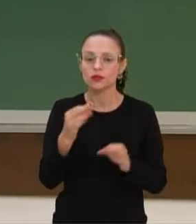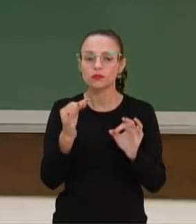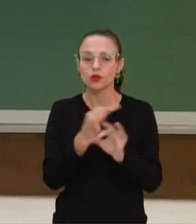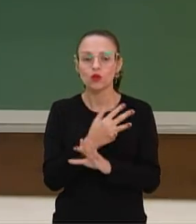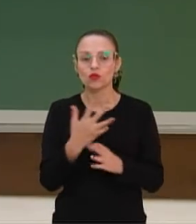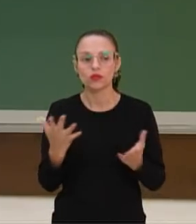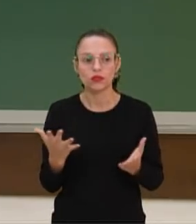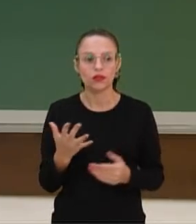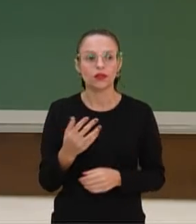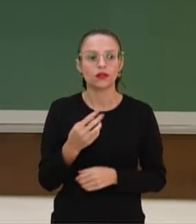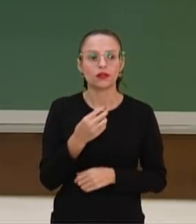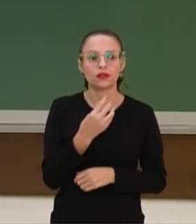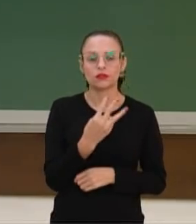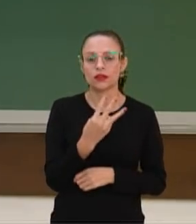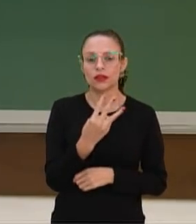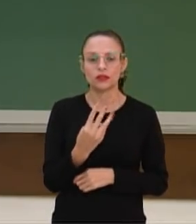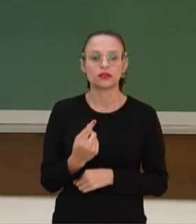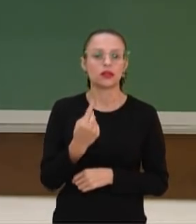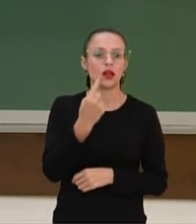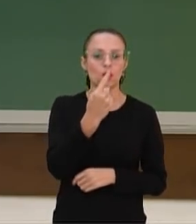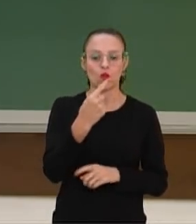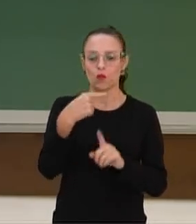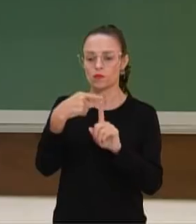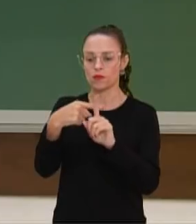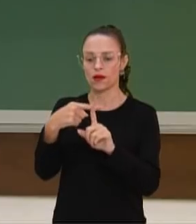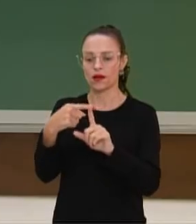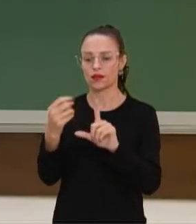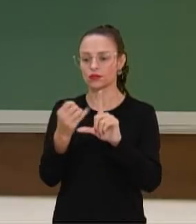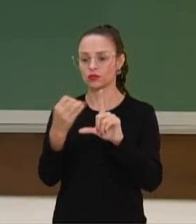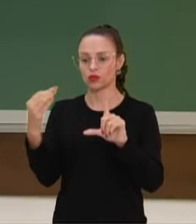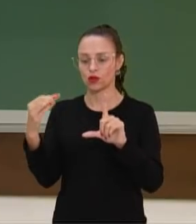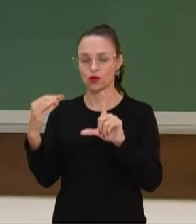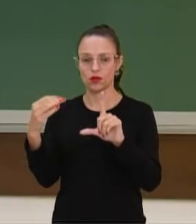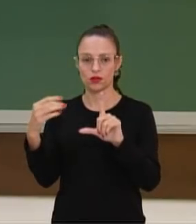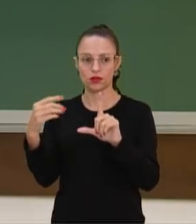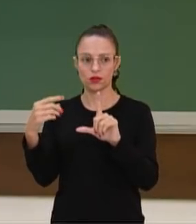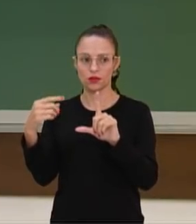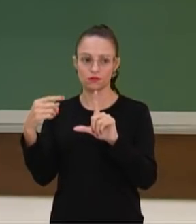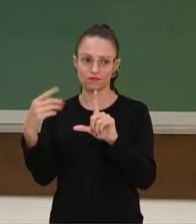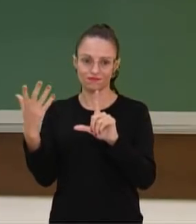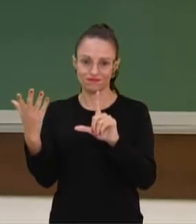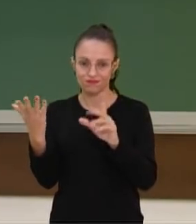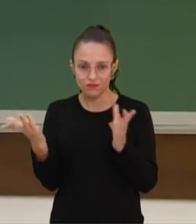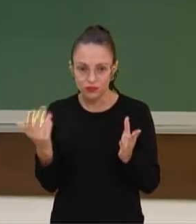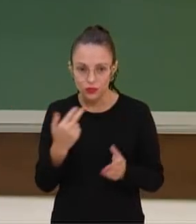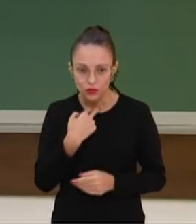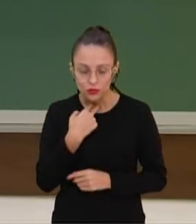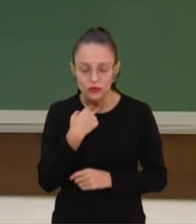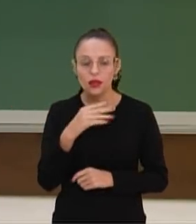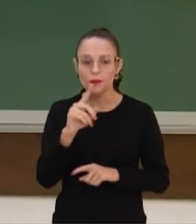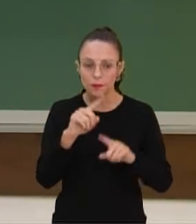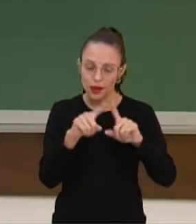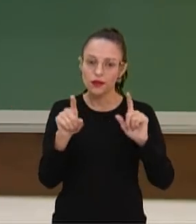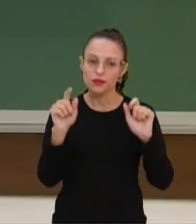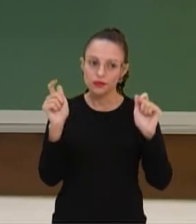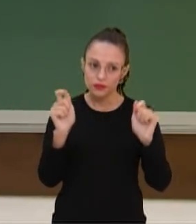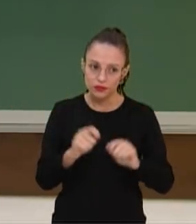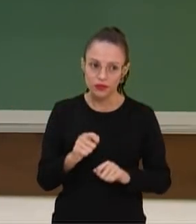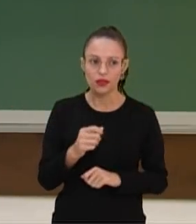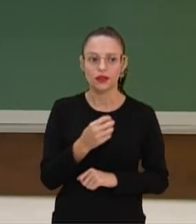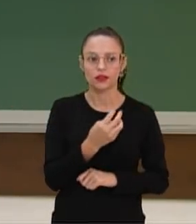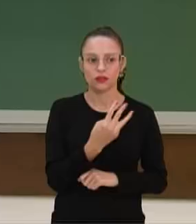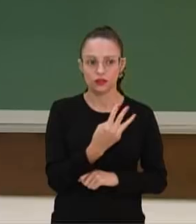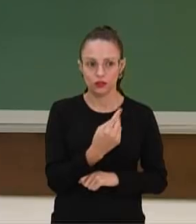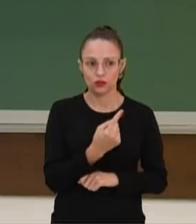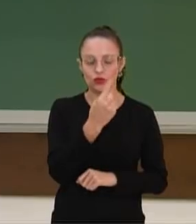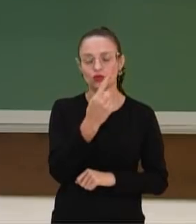para 3 elevado a 1 mais log de 9 na base 3. Mas eu tenho resposta pronta para 3 elevado